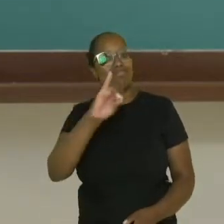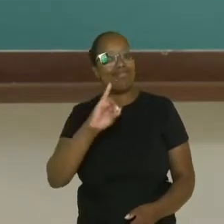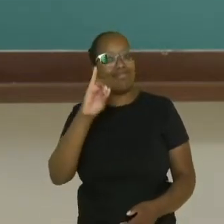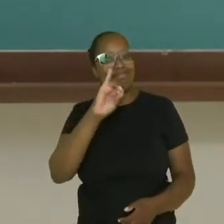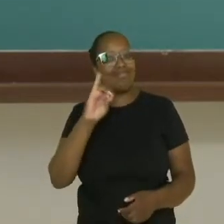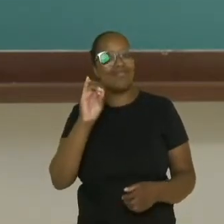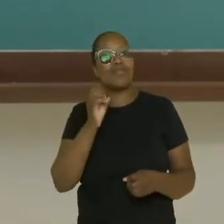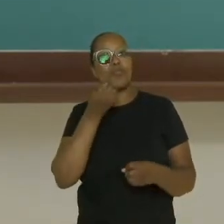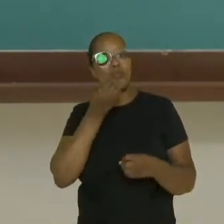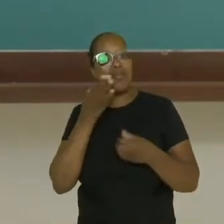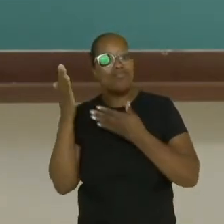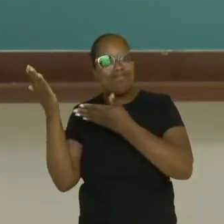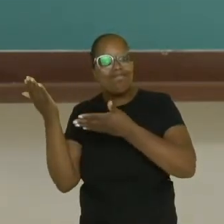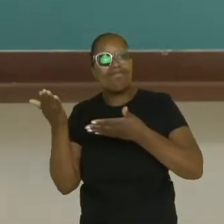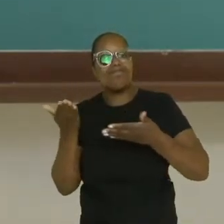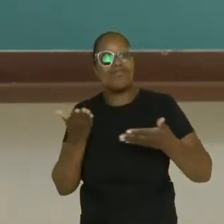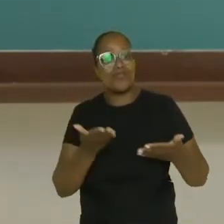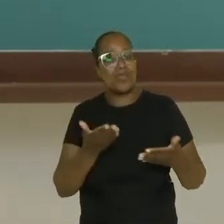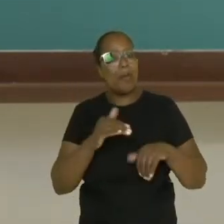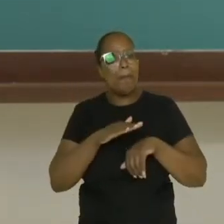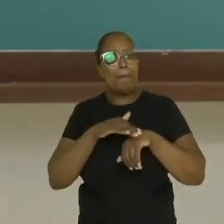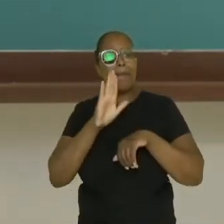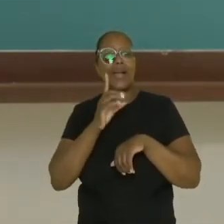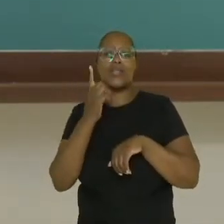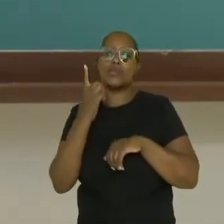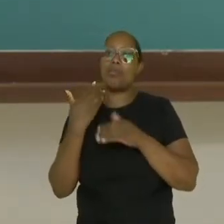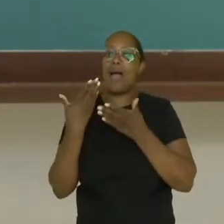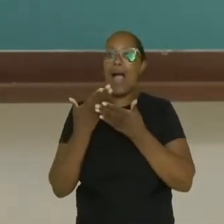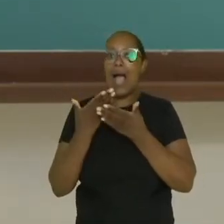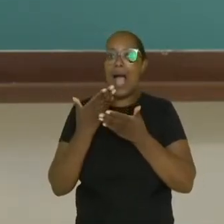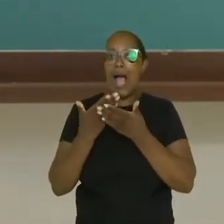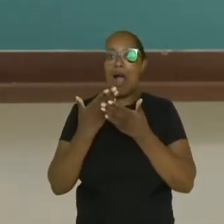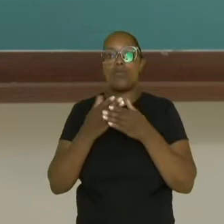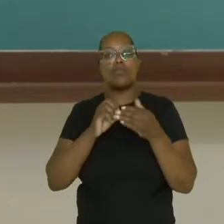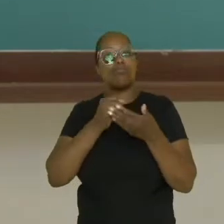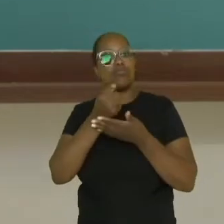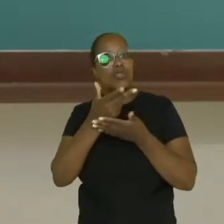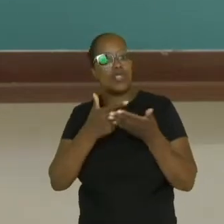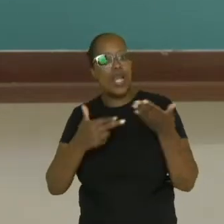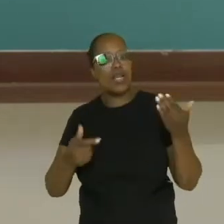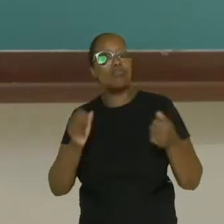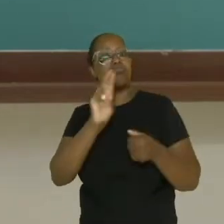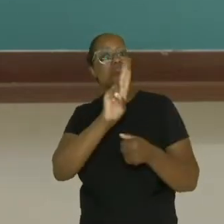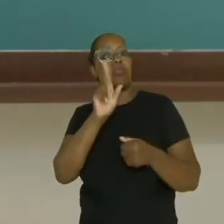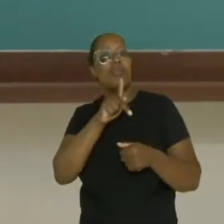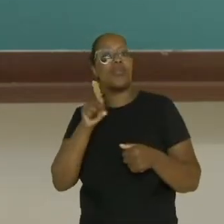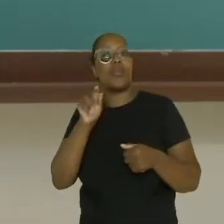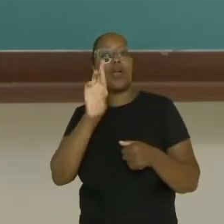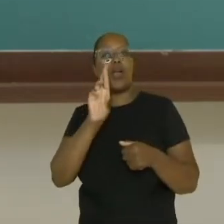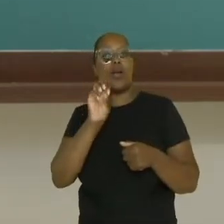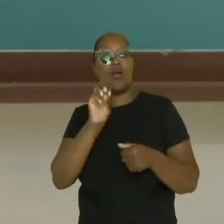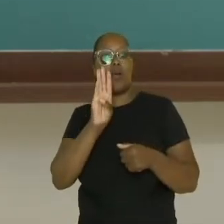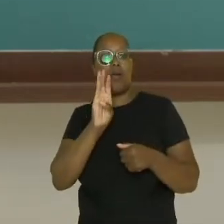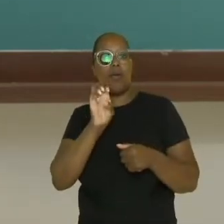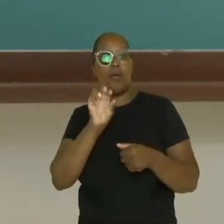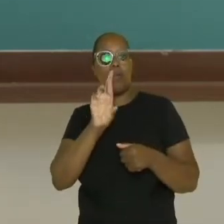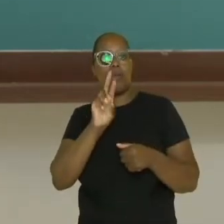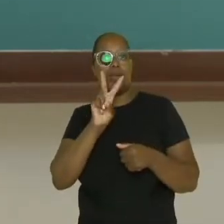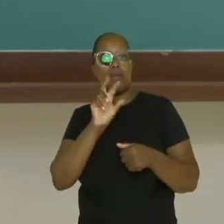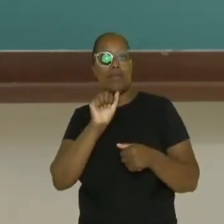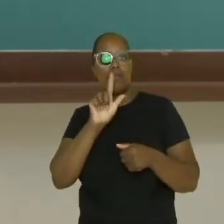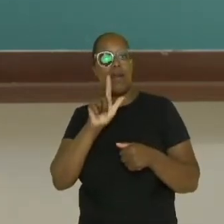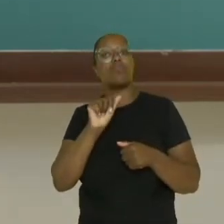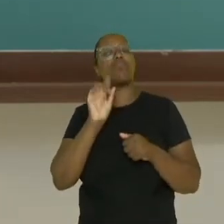Olá, sejam bem-vindos a mais uma aula de arte. Eu sou o professor Roberval Carvalho e eu estava aqui